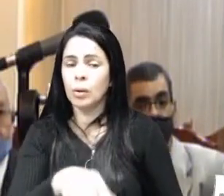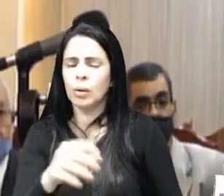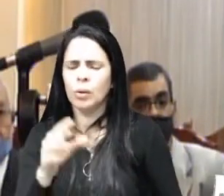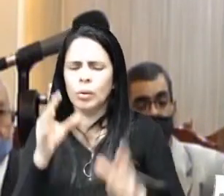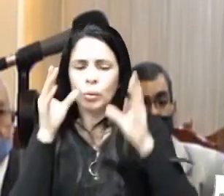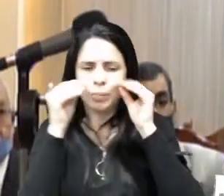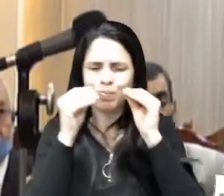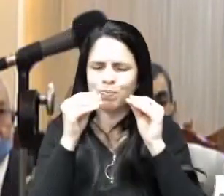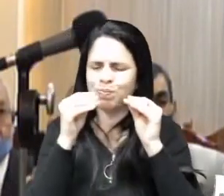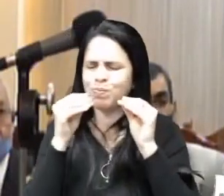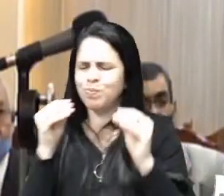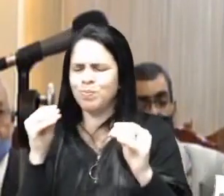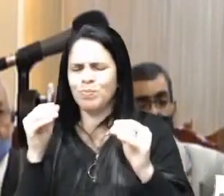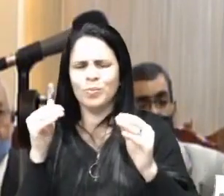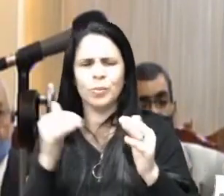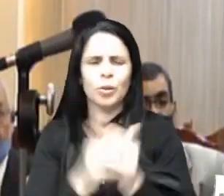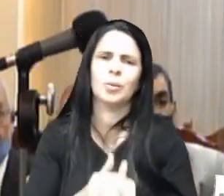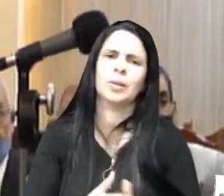todas.